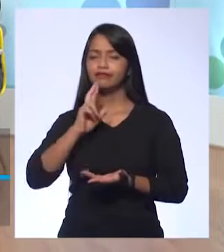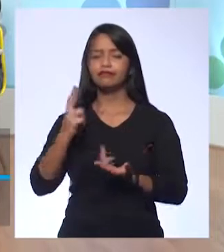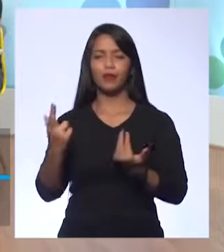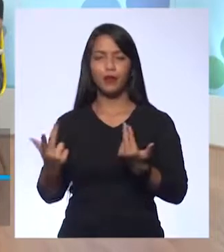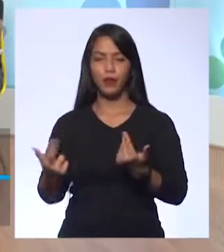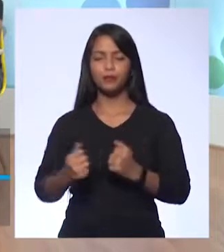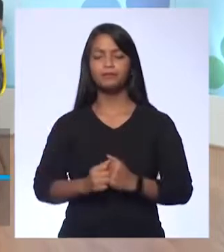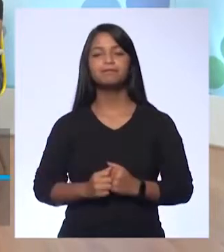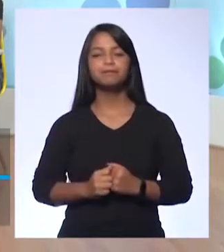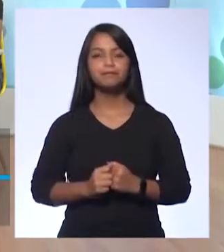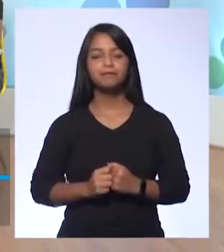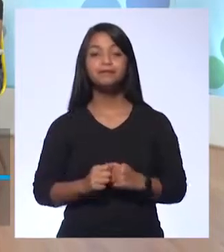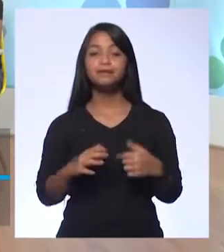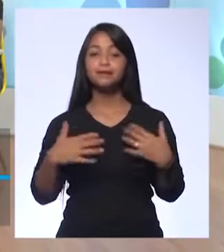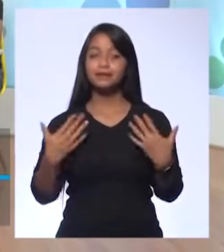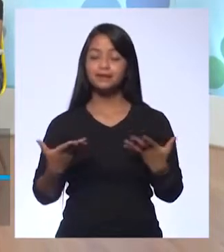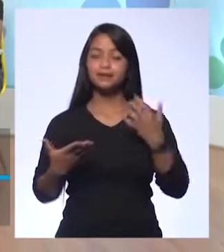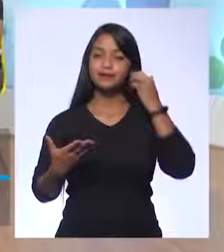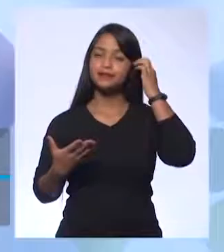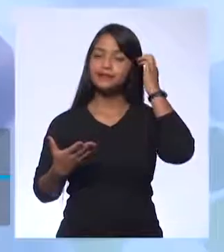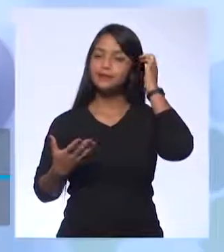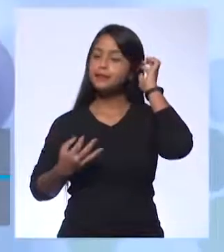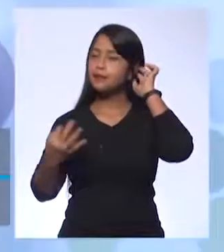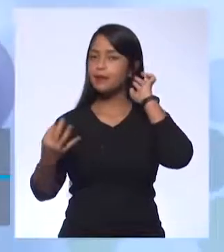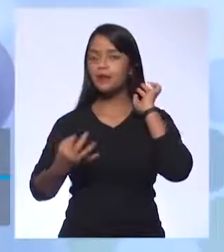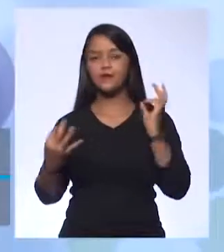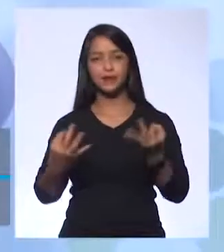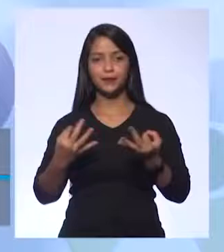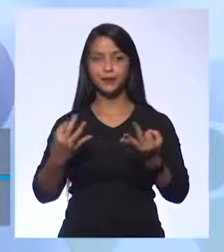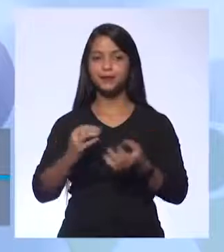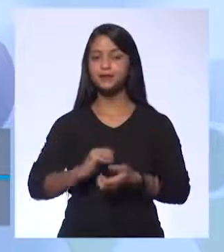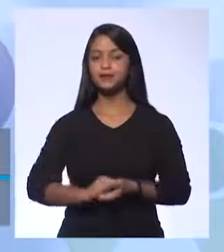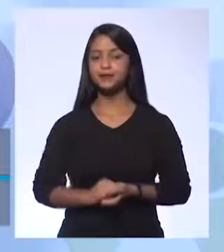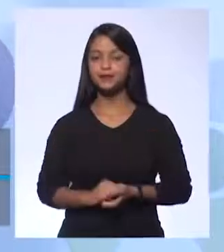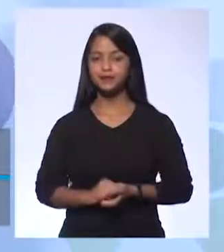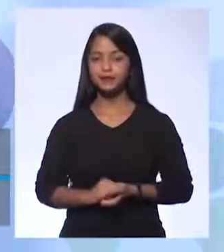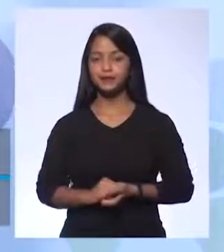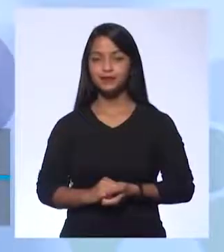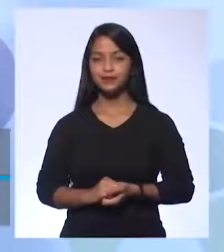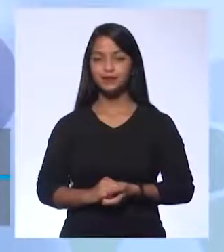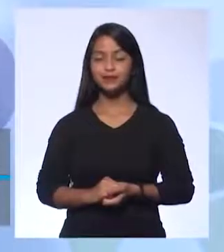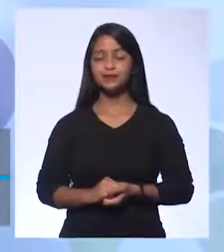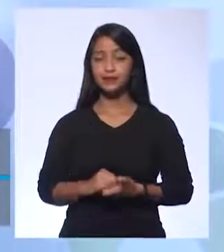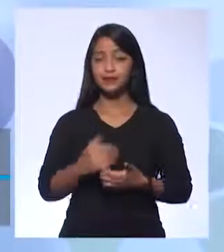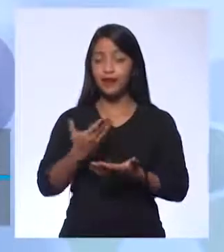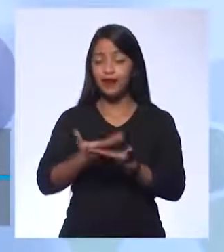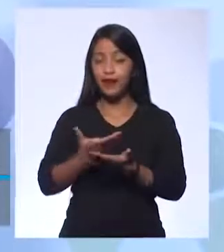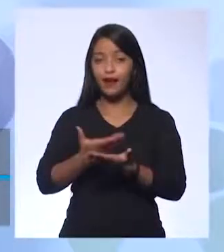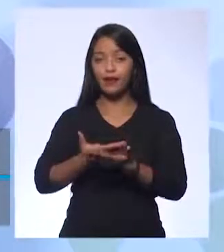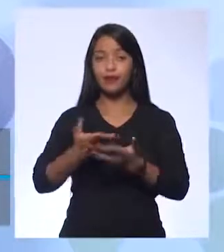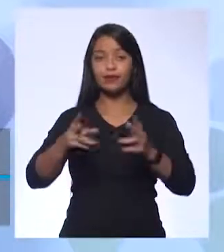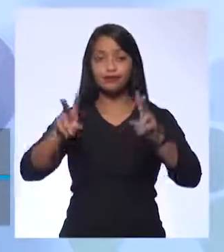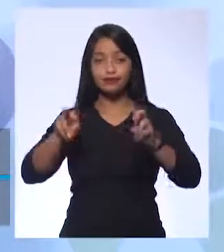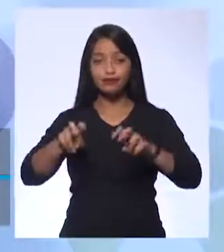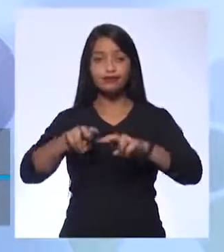Oba. Pessoal, então assim, perfeito. Né? O bom da aula de revisão é isso, né? Que a gente vai recordando ali o